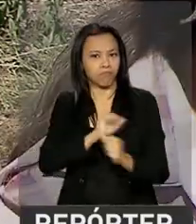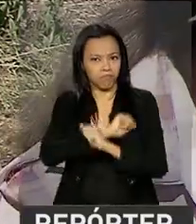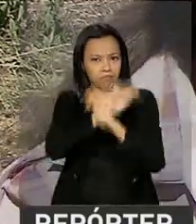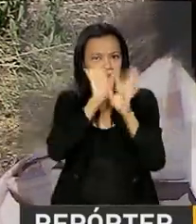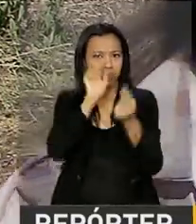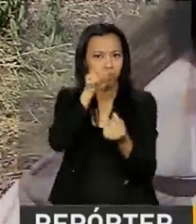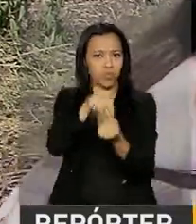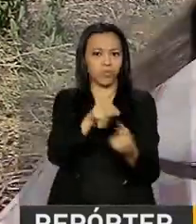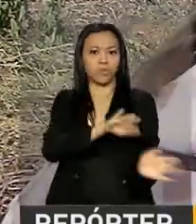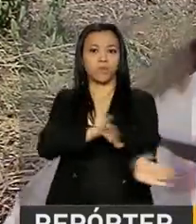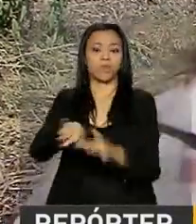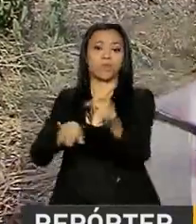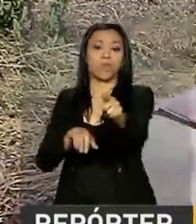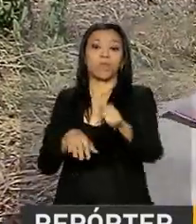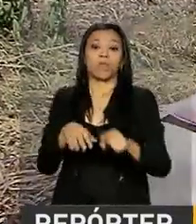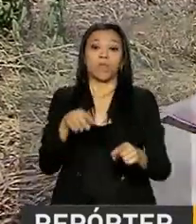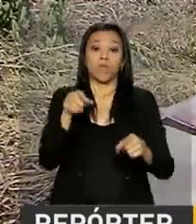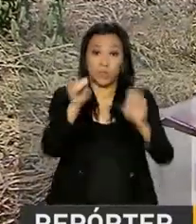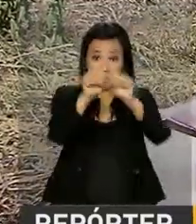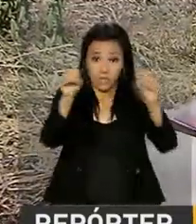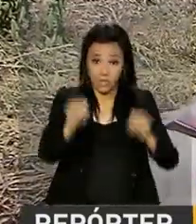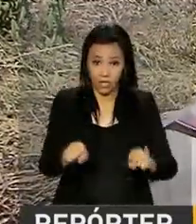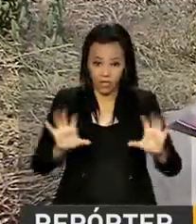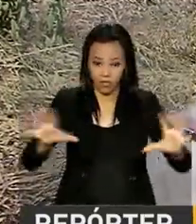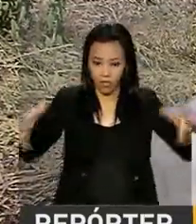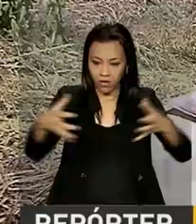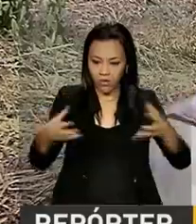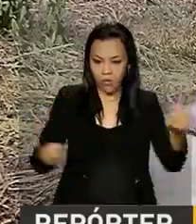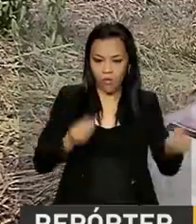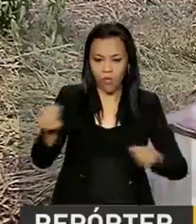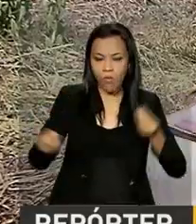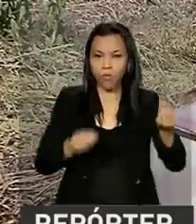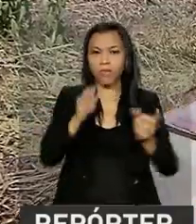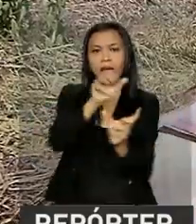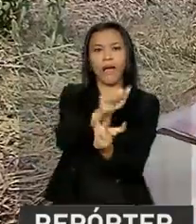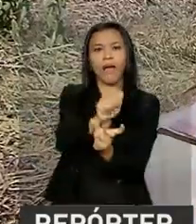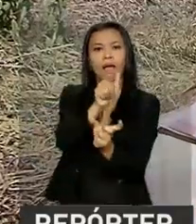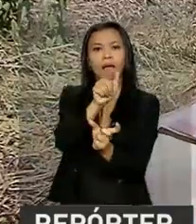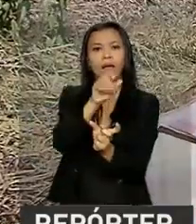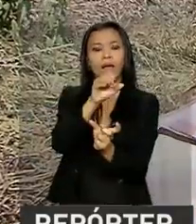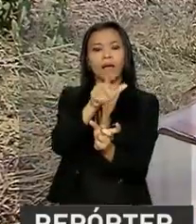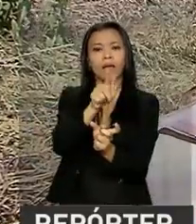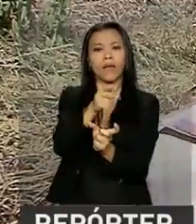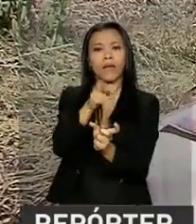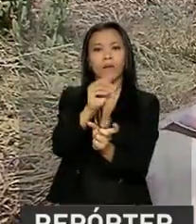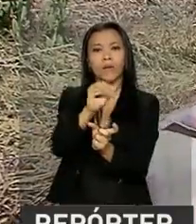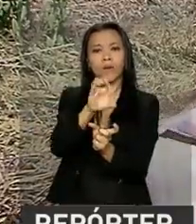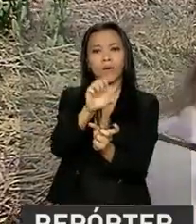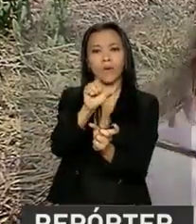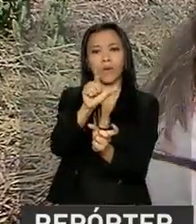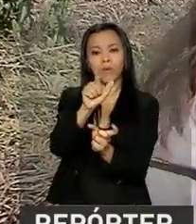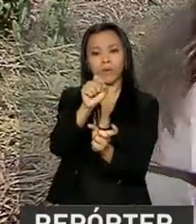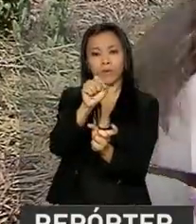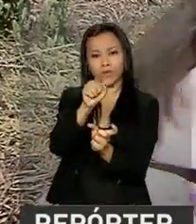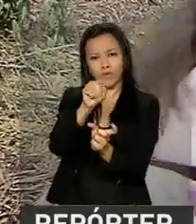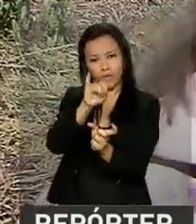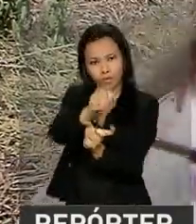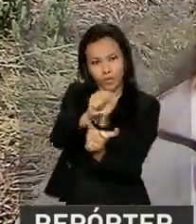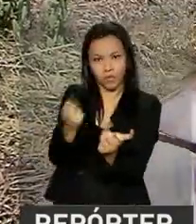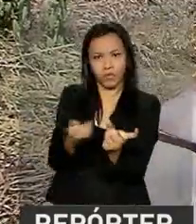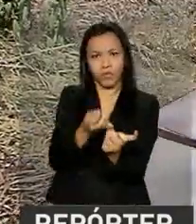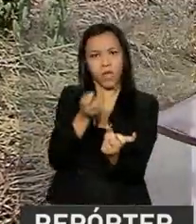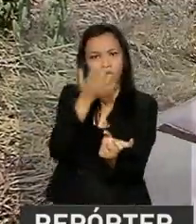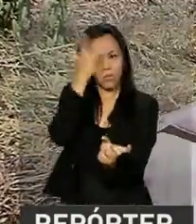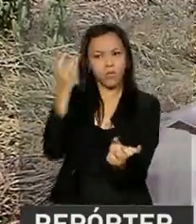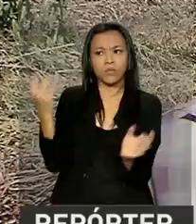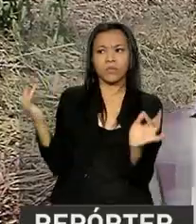sistemas da agroecologia, eles têm uma necessidade sim de capital, mas são mais intensivos em relações humanas e sociais. E as pessoas estão se encontrando,